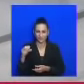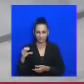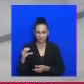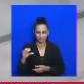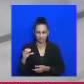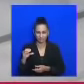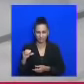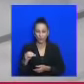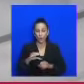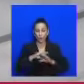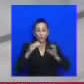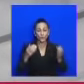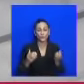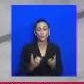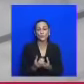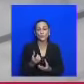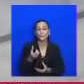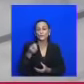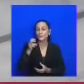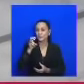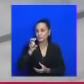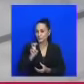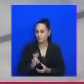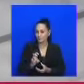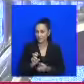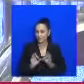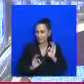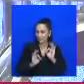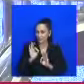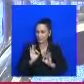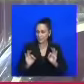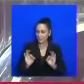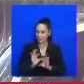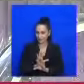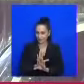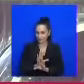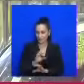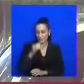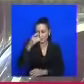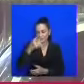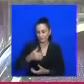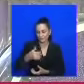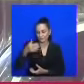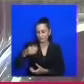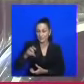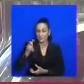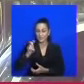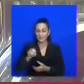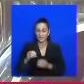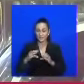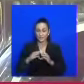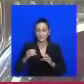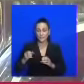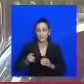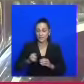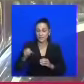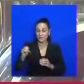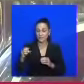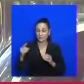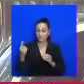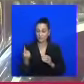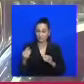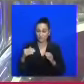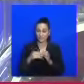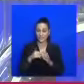R$66.121,11. O globo número 5 está preparado com 50 bolas numeradas de 01 a 50.